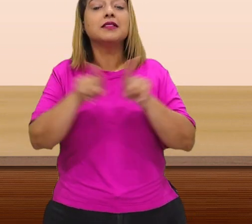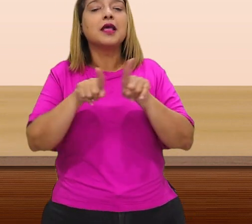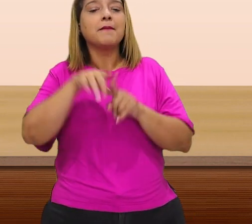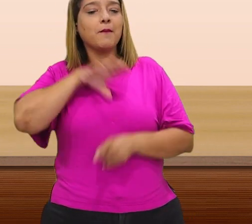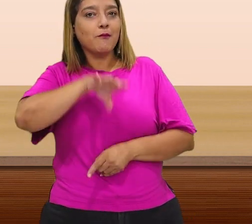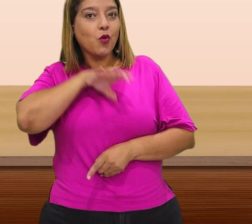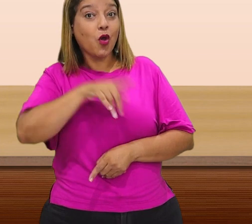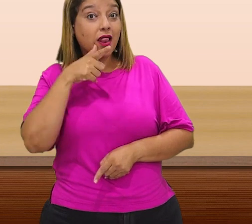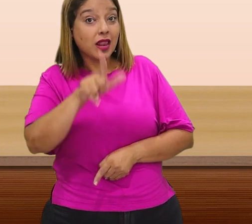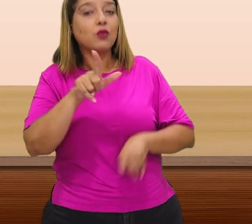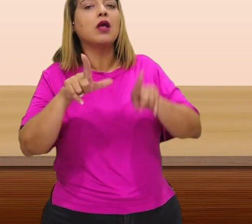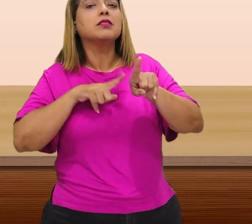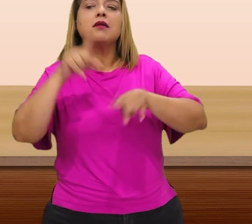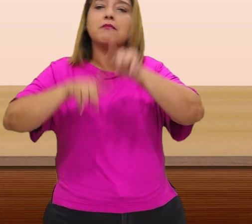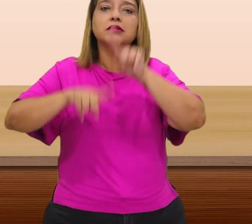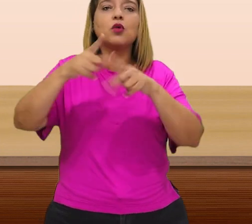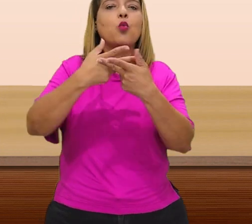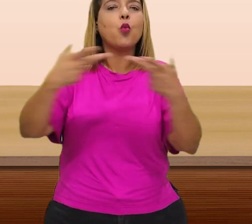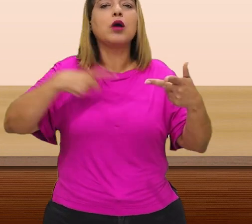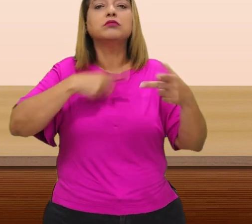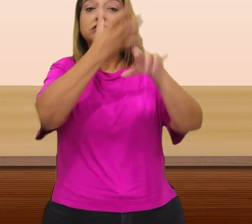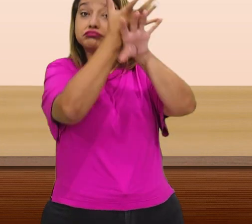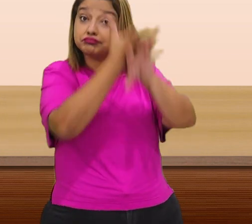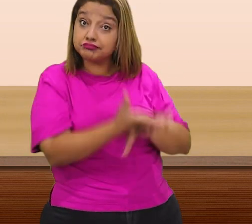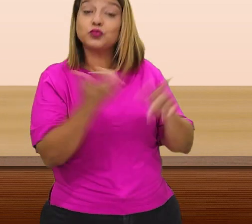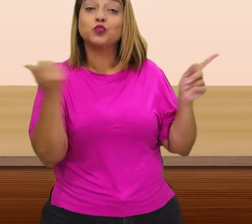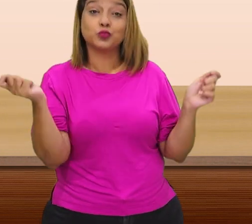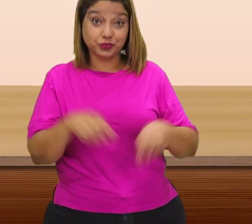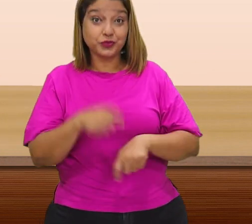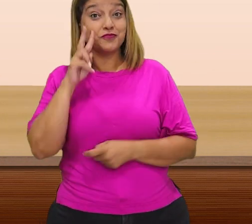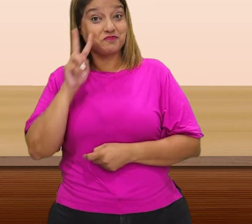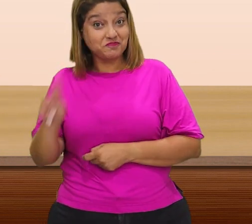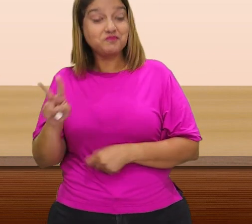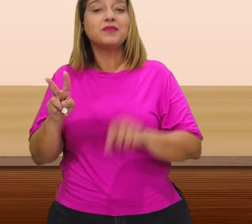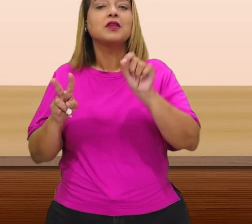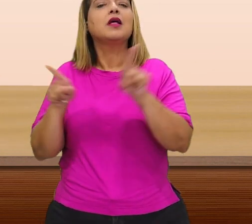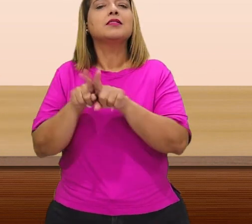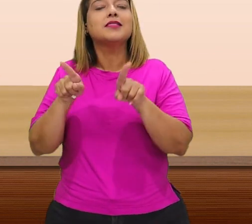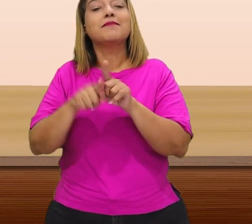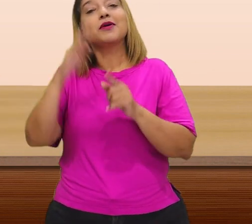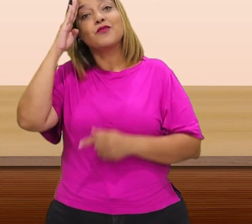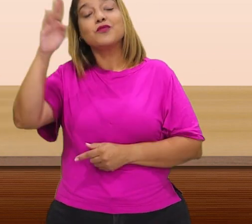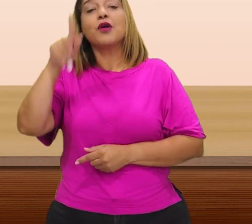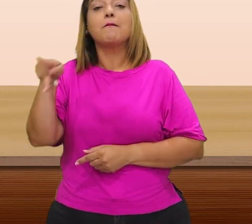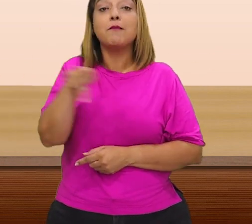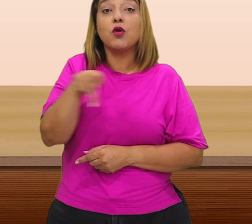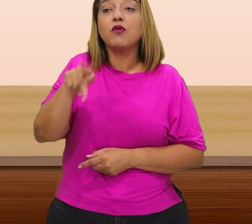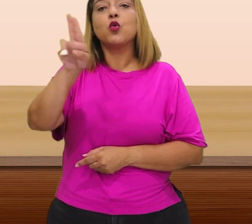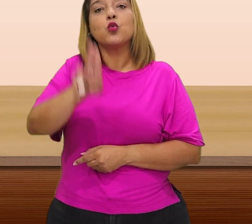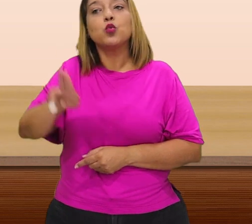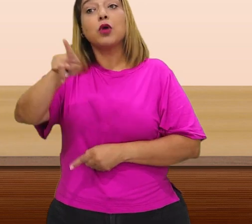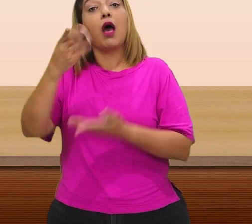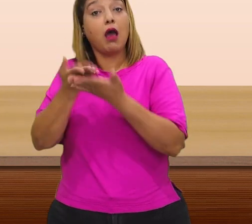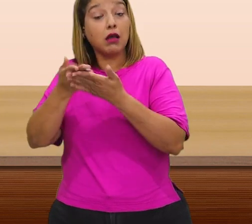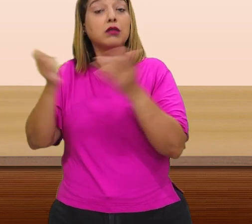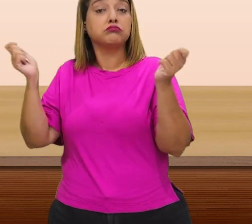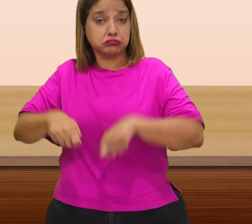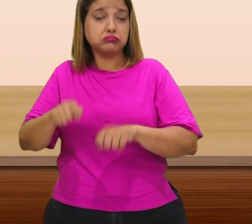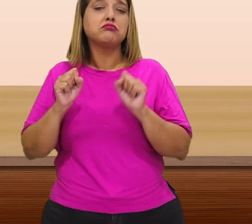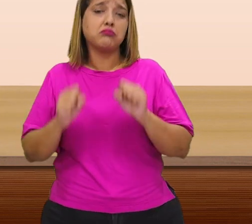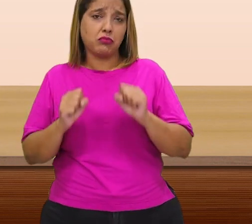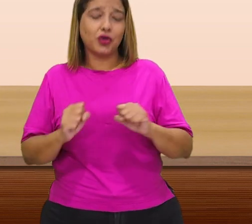língua portuguesa, materiais disponíveis de outros componentes curriculares, inclusive para professores utilizarem em suas